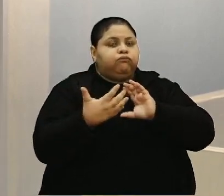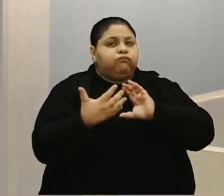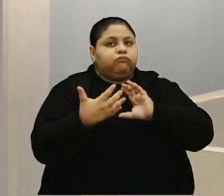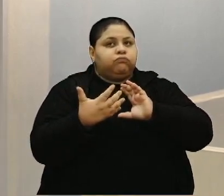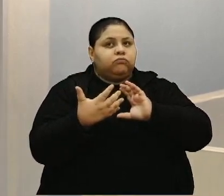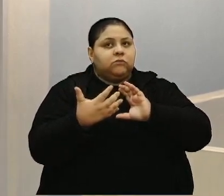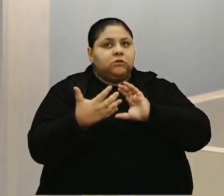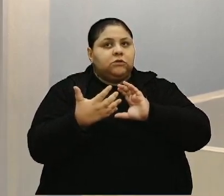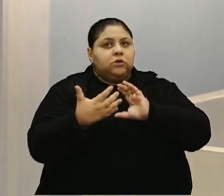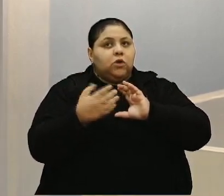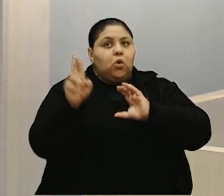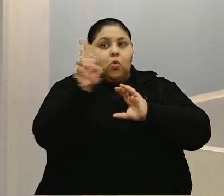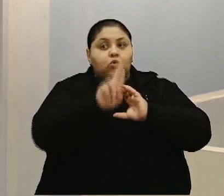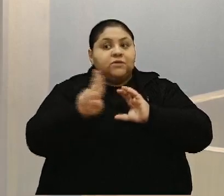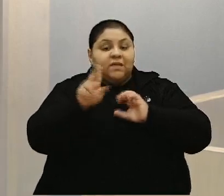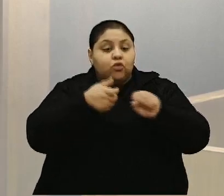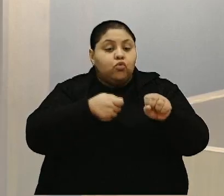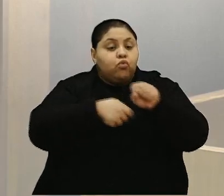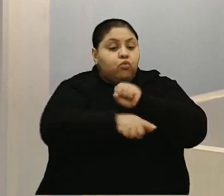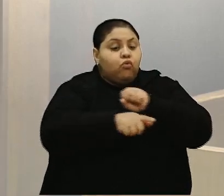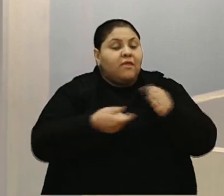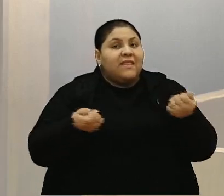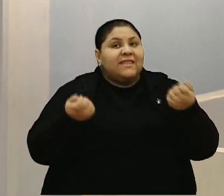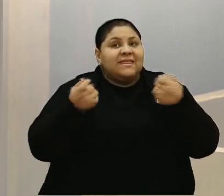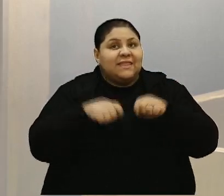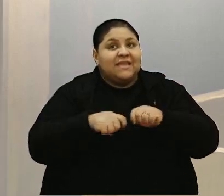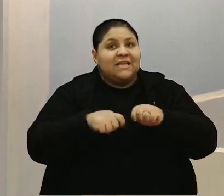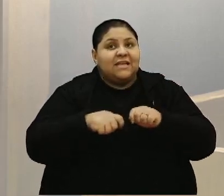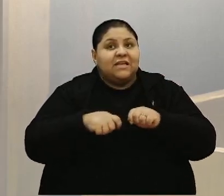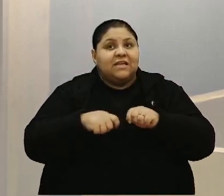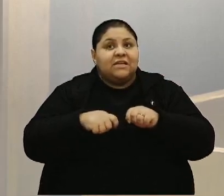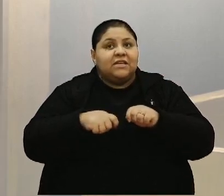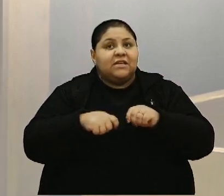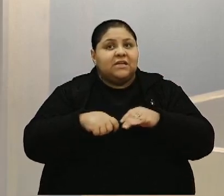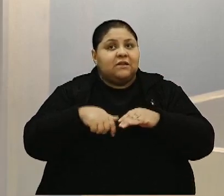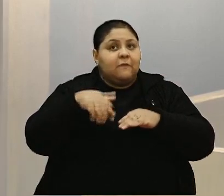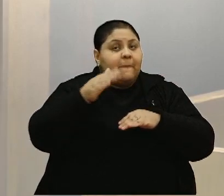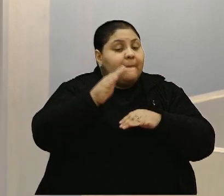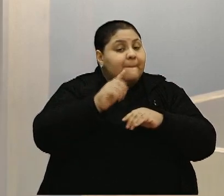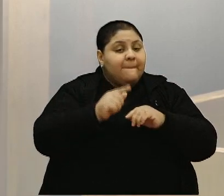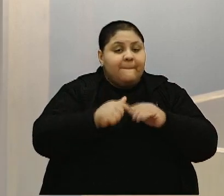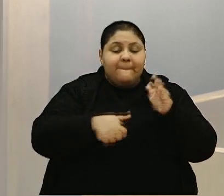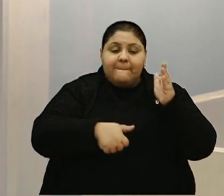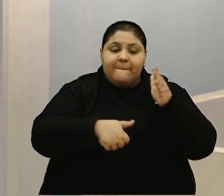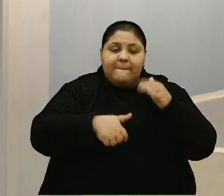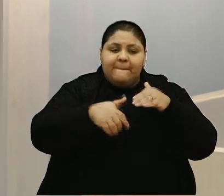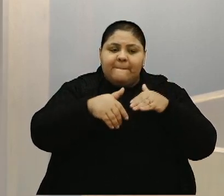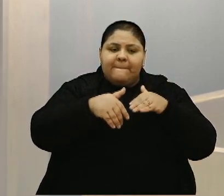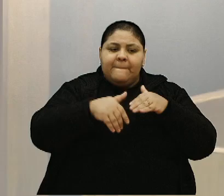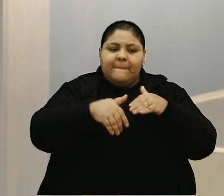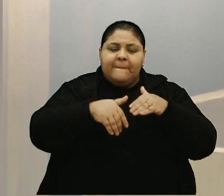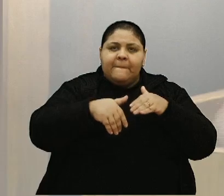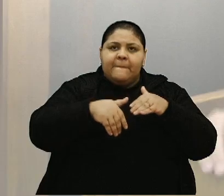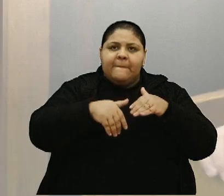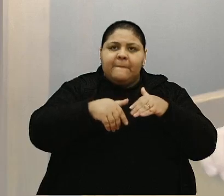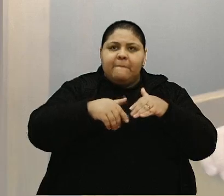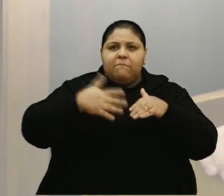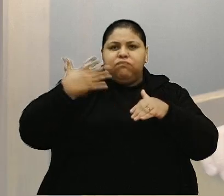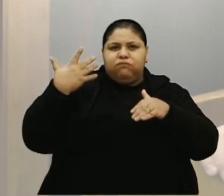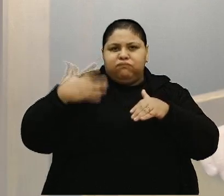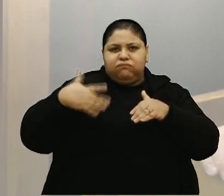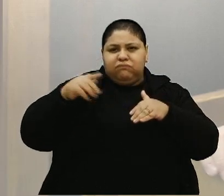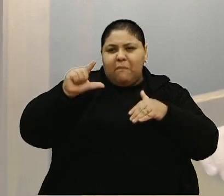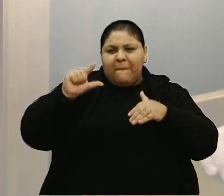os recursos que são necessários, que vão ser infinitamente mais baratos do que se a catástrofe